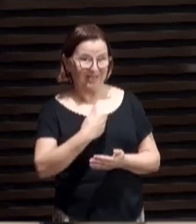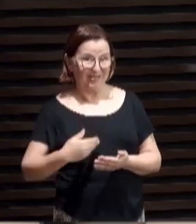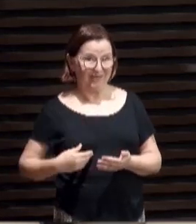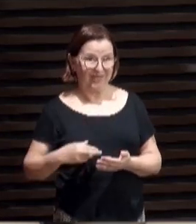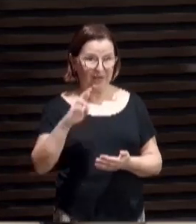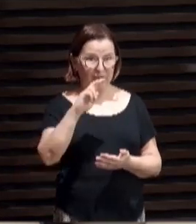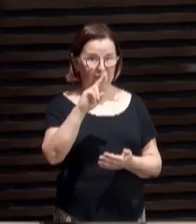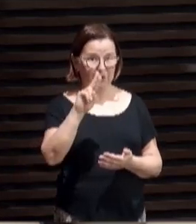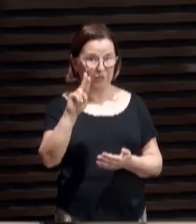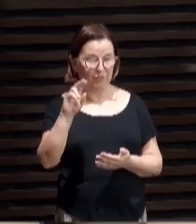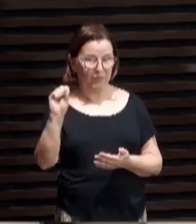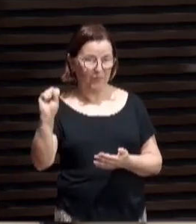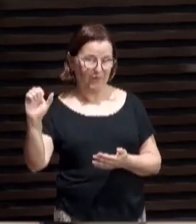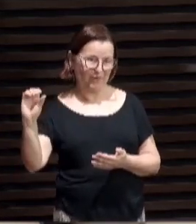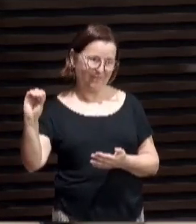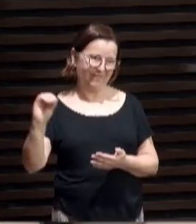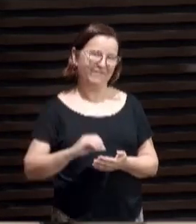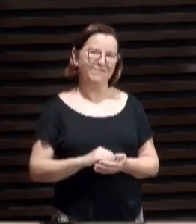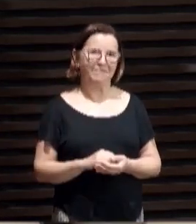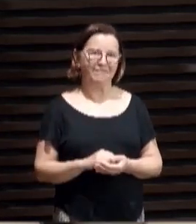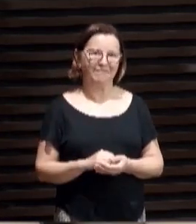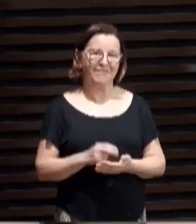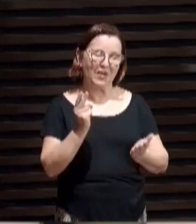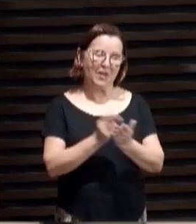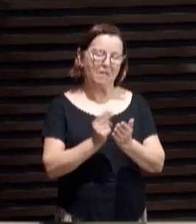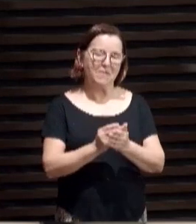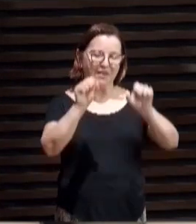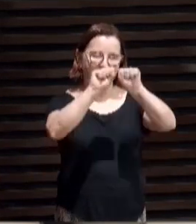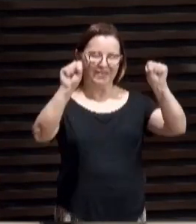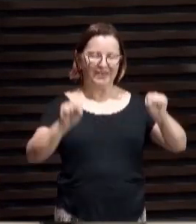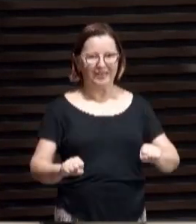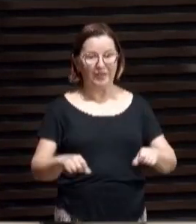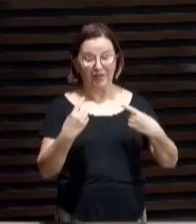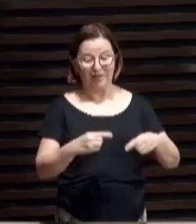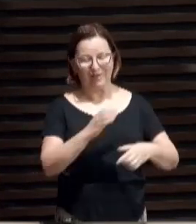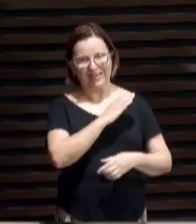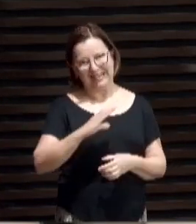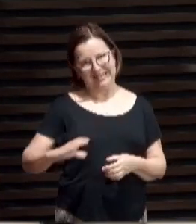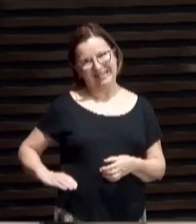É o mesmo sistema. É o mesmo sistema anticristo